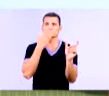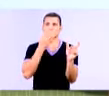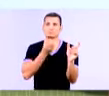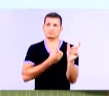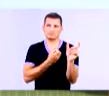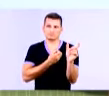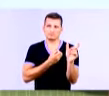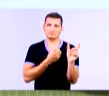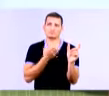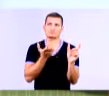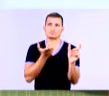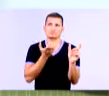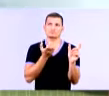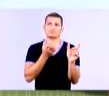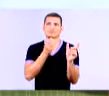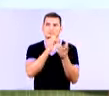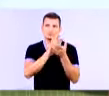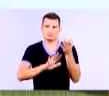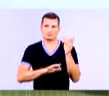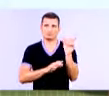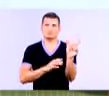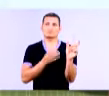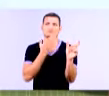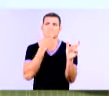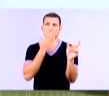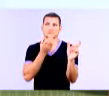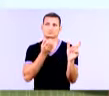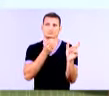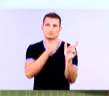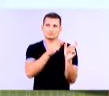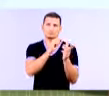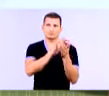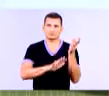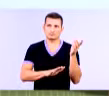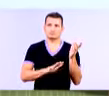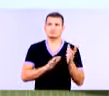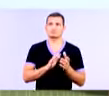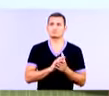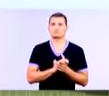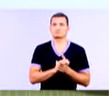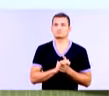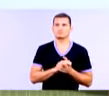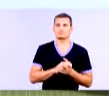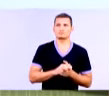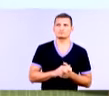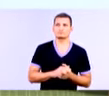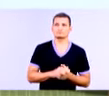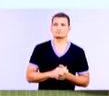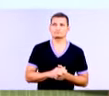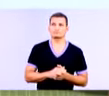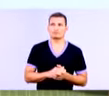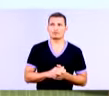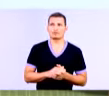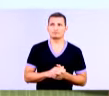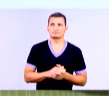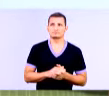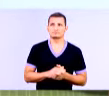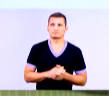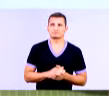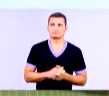Se eu quero armazenar um texto, tenho que criar um local para armazenar tipo texto. Então, gente, essa é a grande